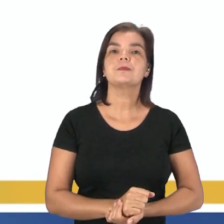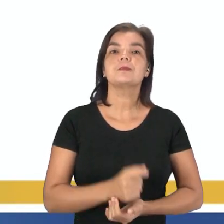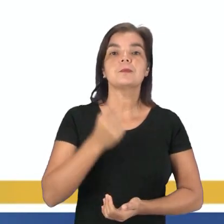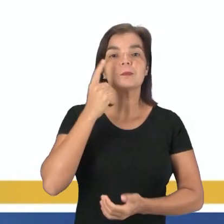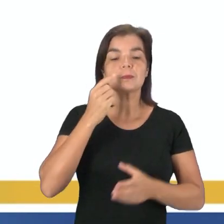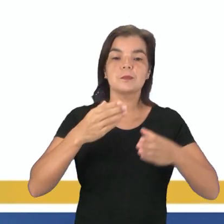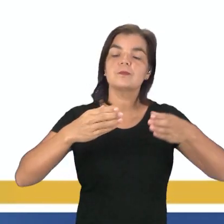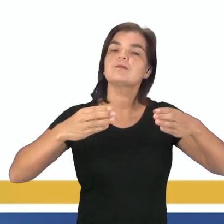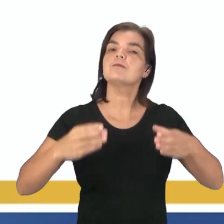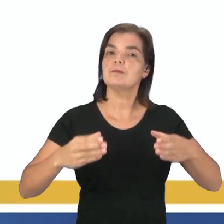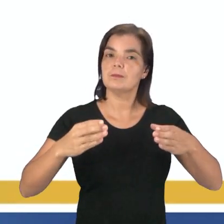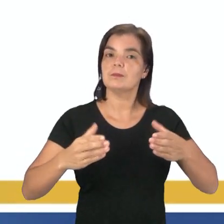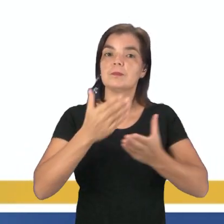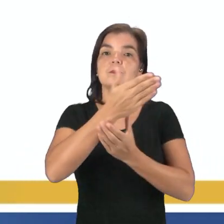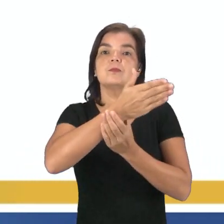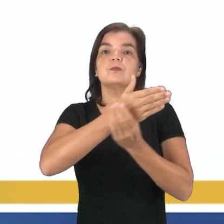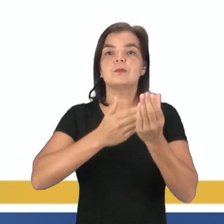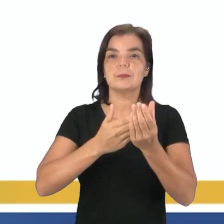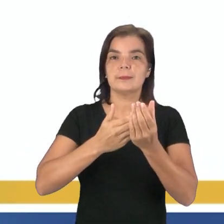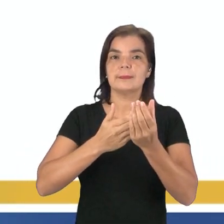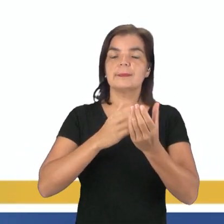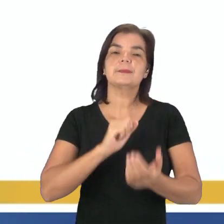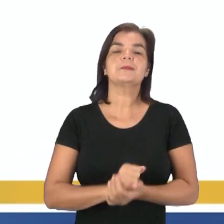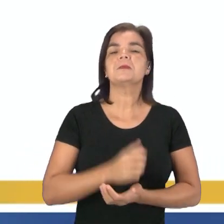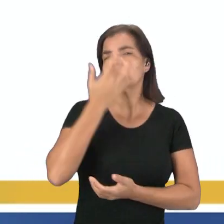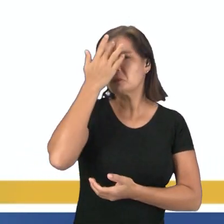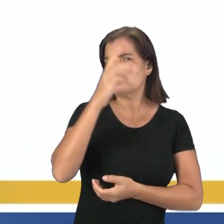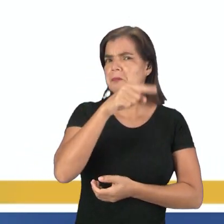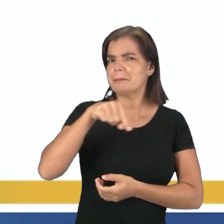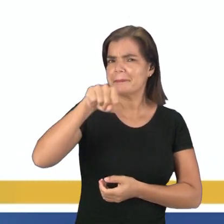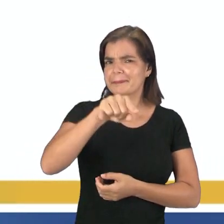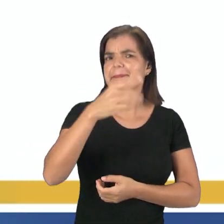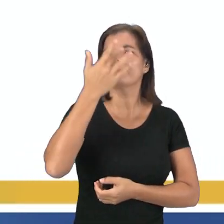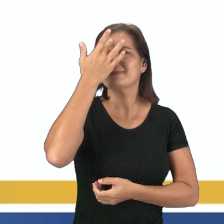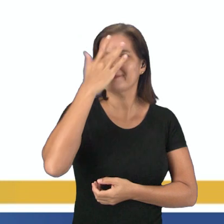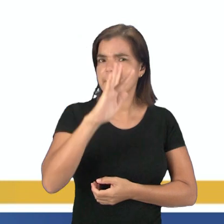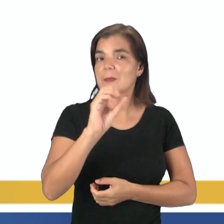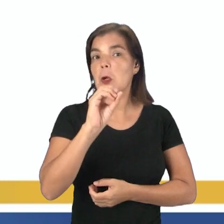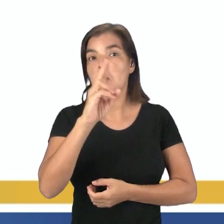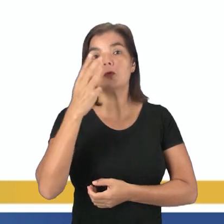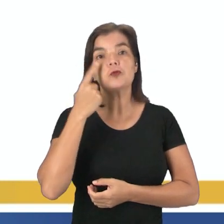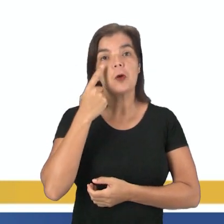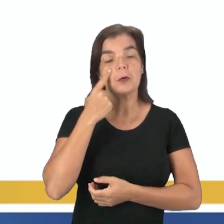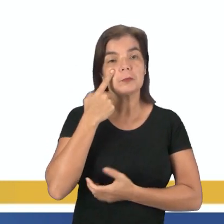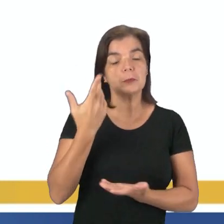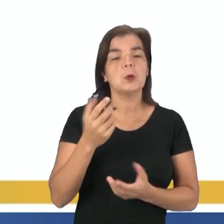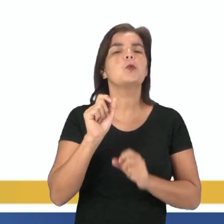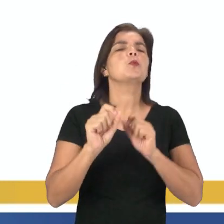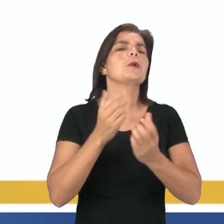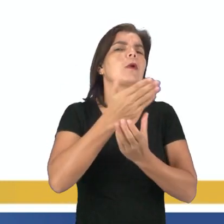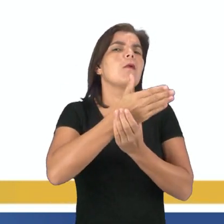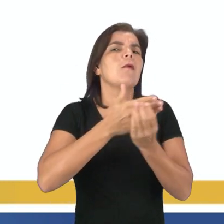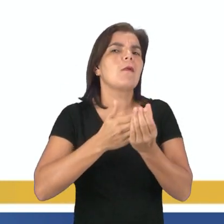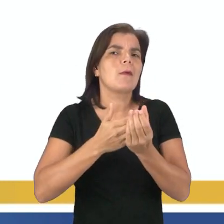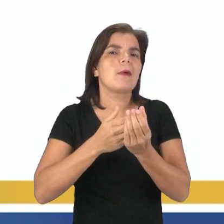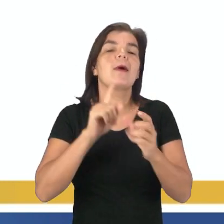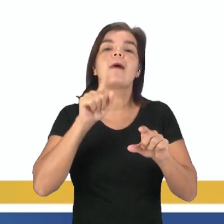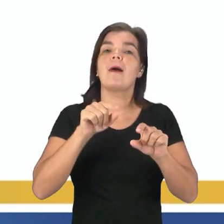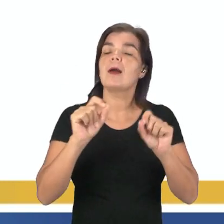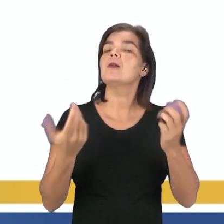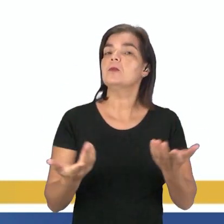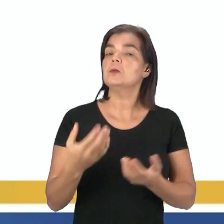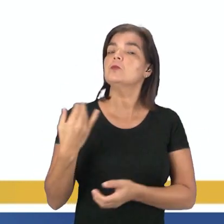tem um prato aí que é o acarajé. Não sei se vocês sabem ou já ouviram falar do que é o acarajé, mas é um